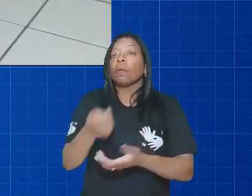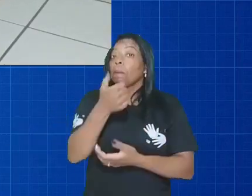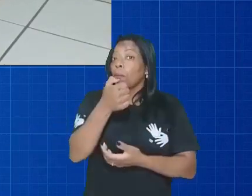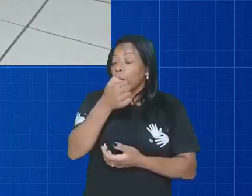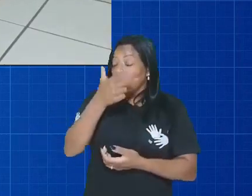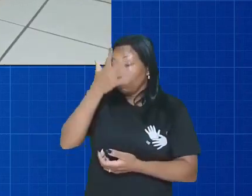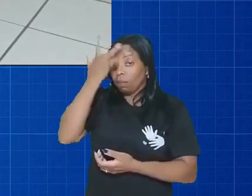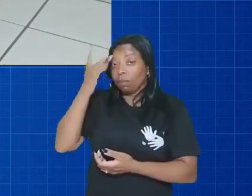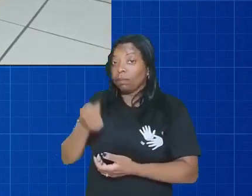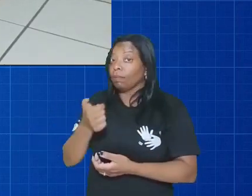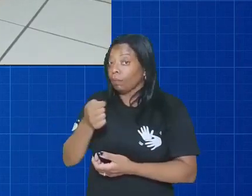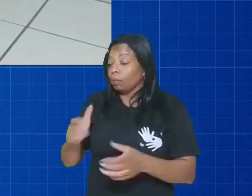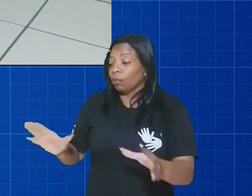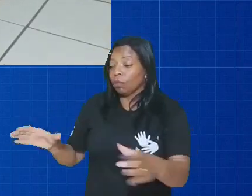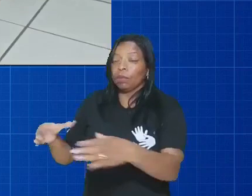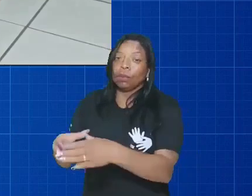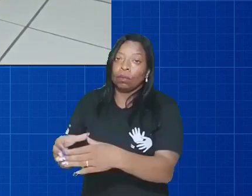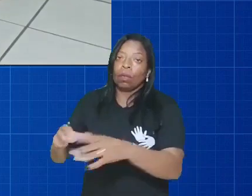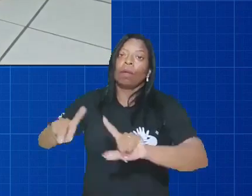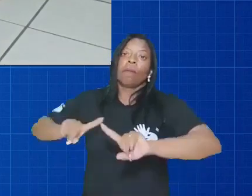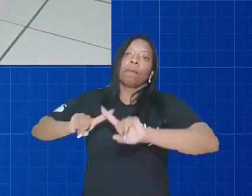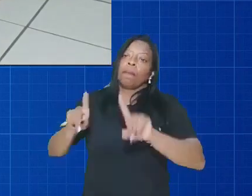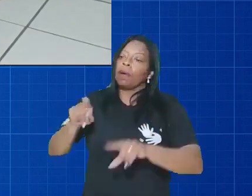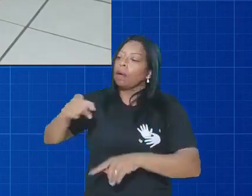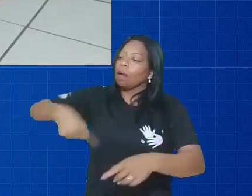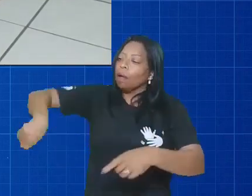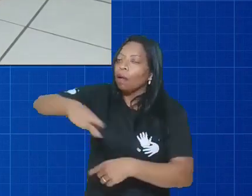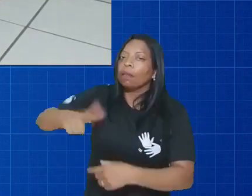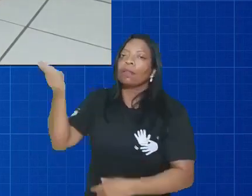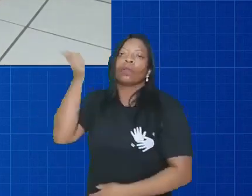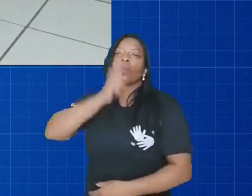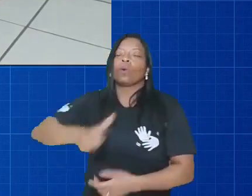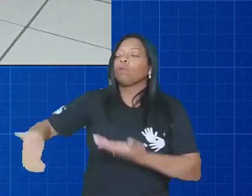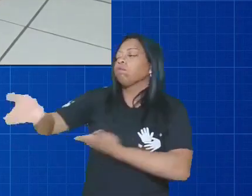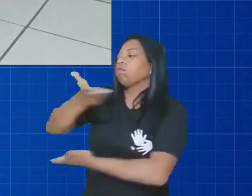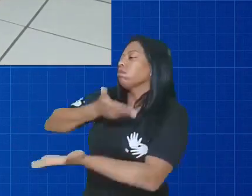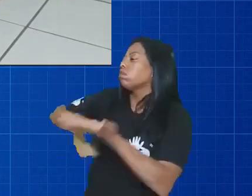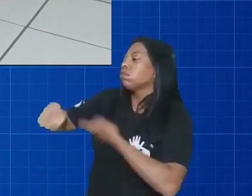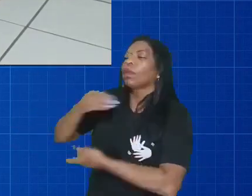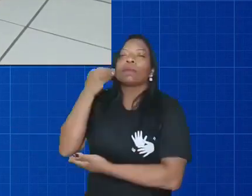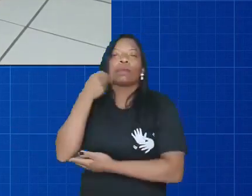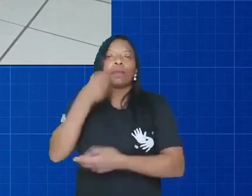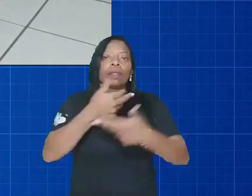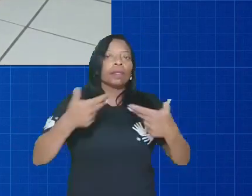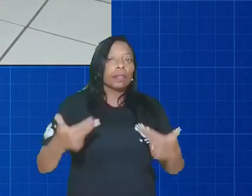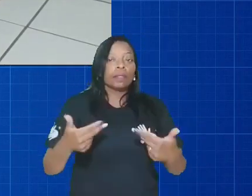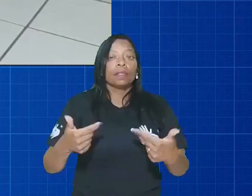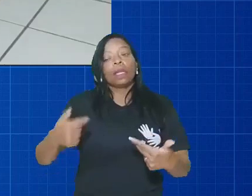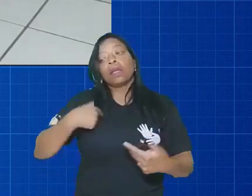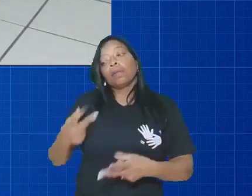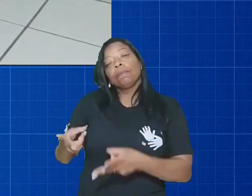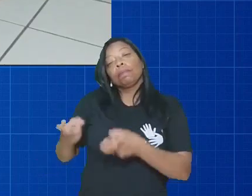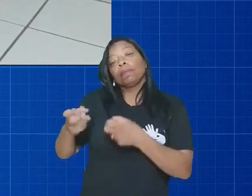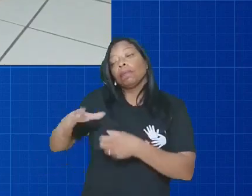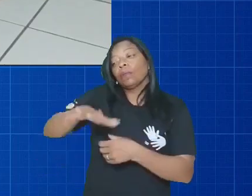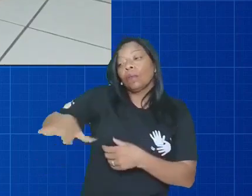ganho é maravilhoso, porque tem um compartilhar das experiências. Então, eu vejo aquilo que o outro traz,